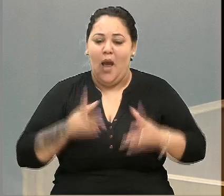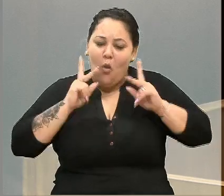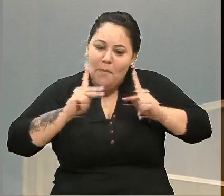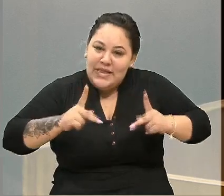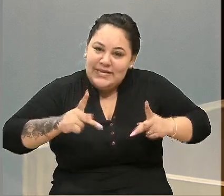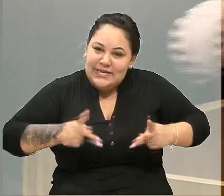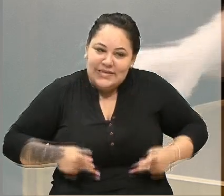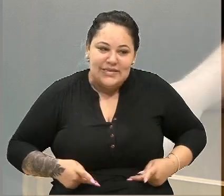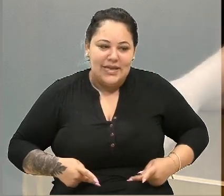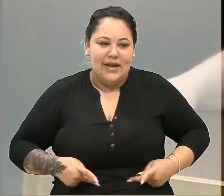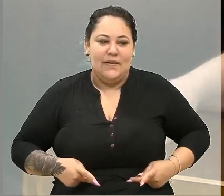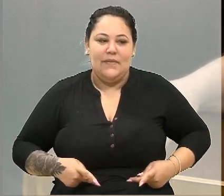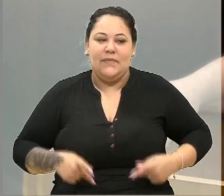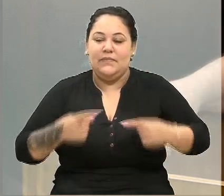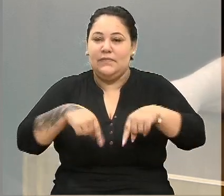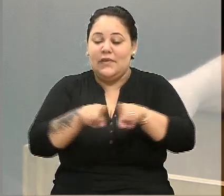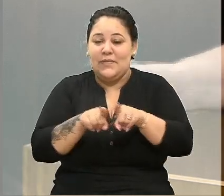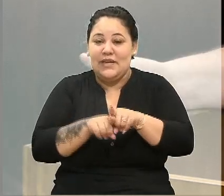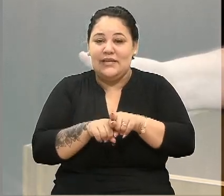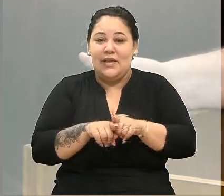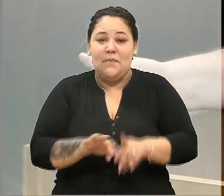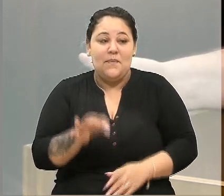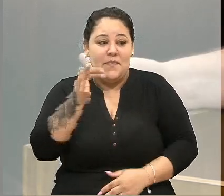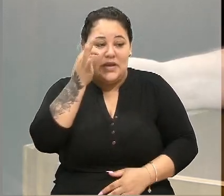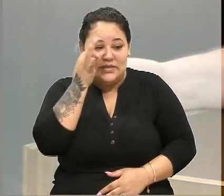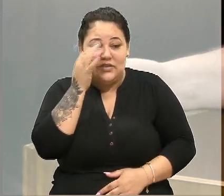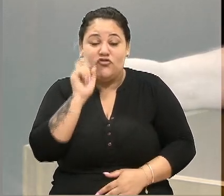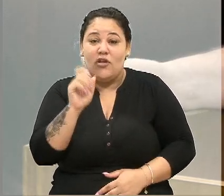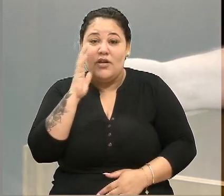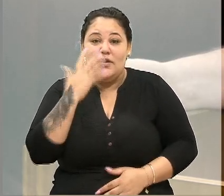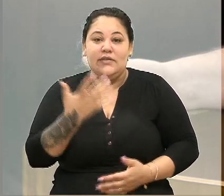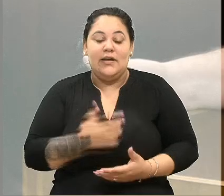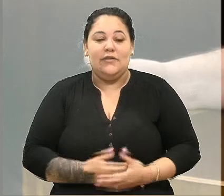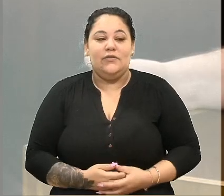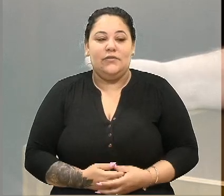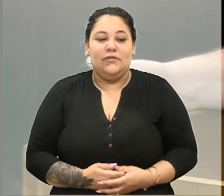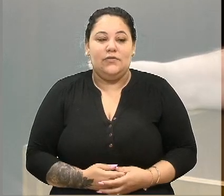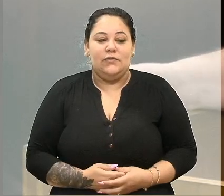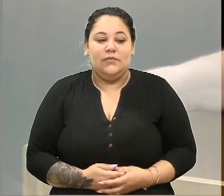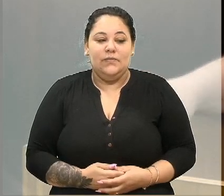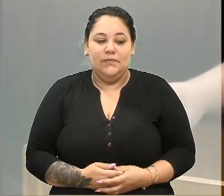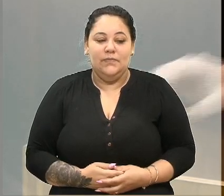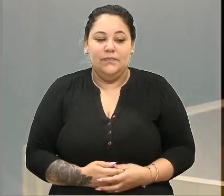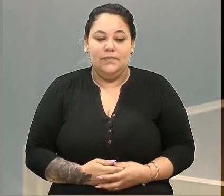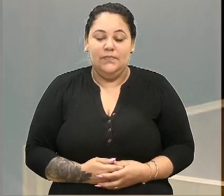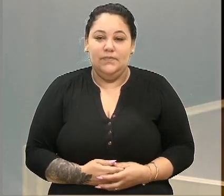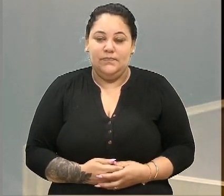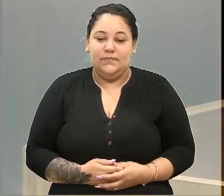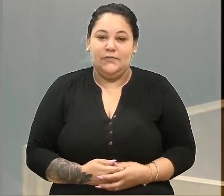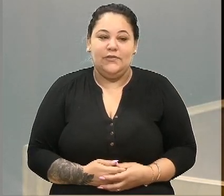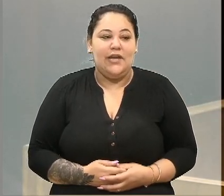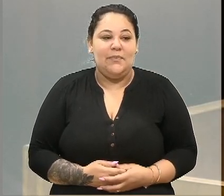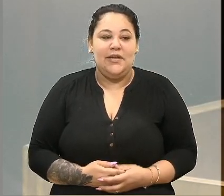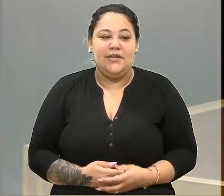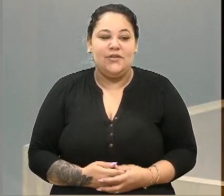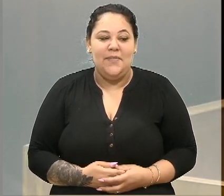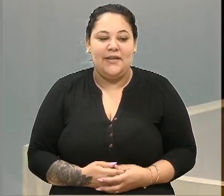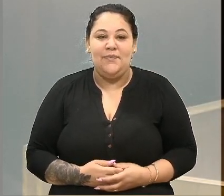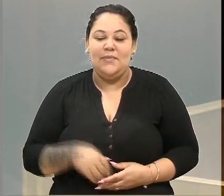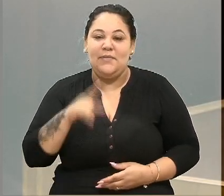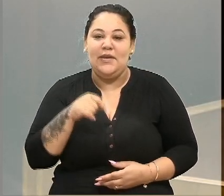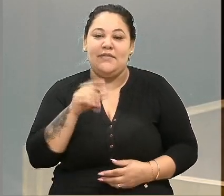pessoas possam estar presentes nele. E é o que aconteceu, né? E normalmente quem reclama de uma